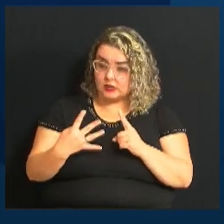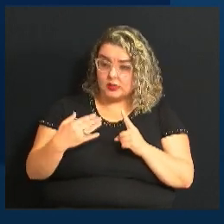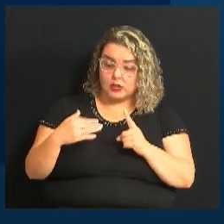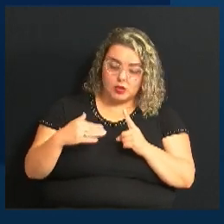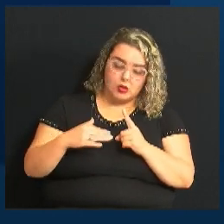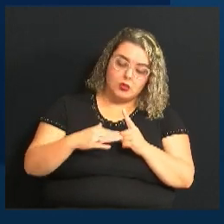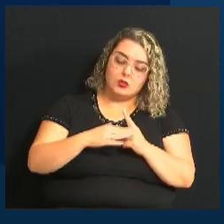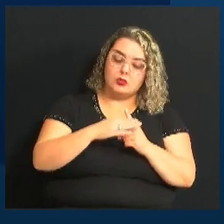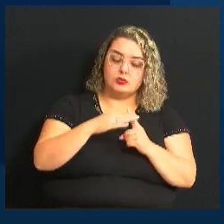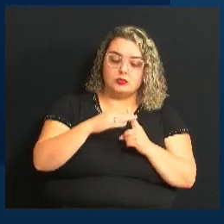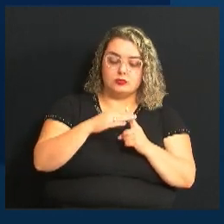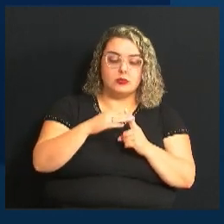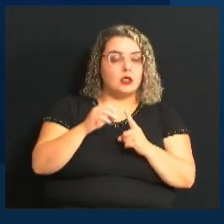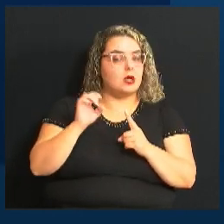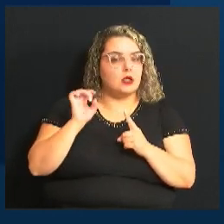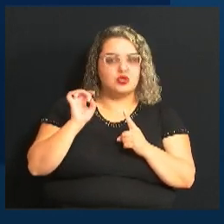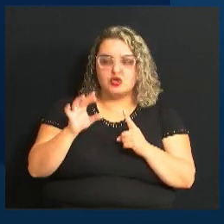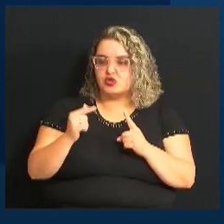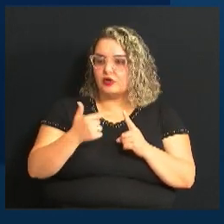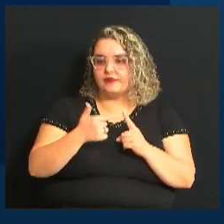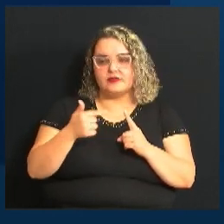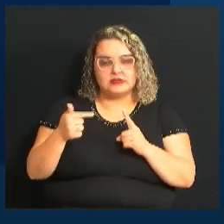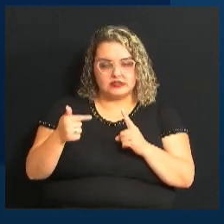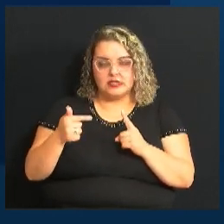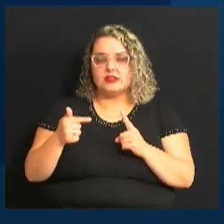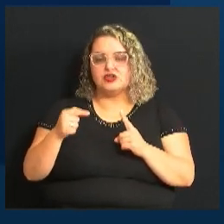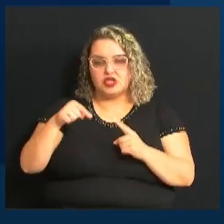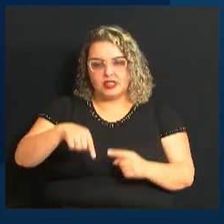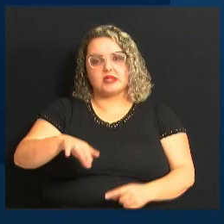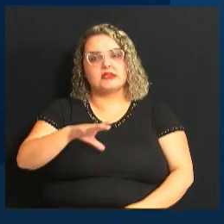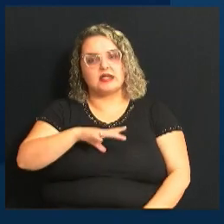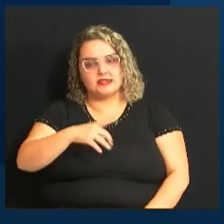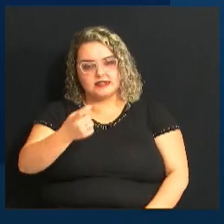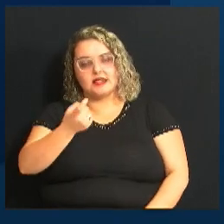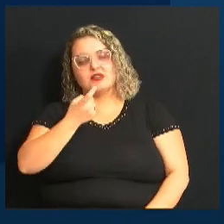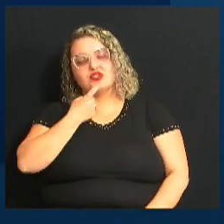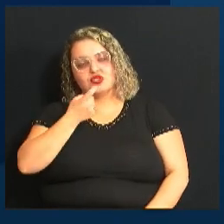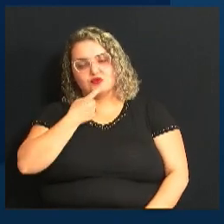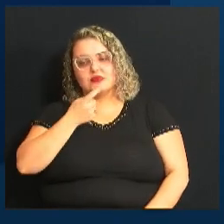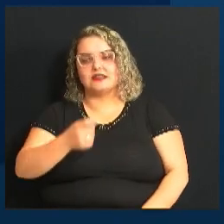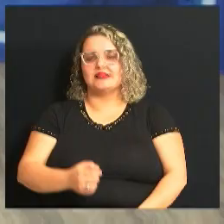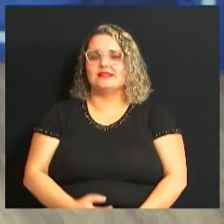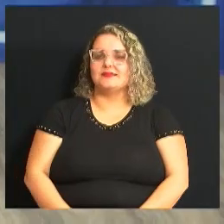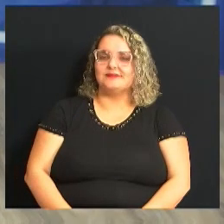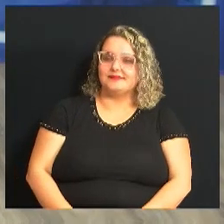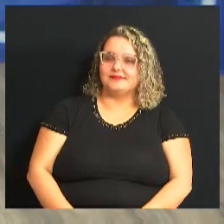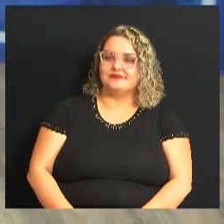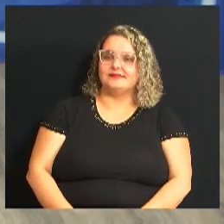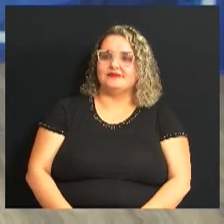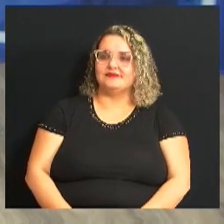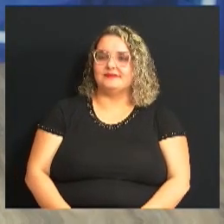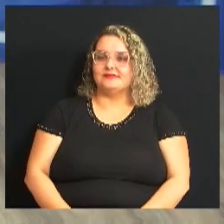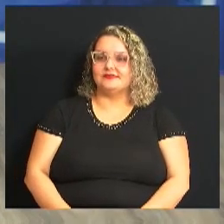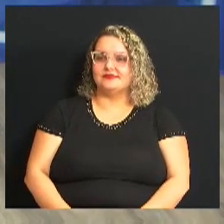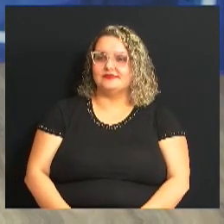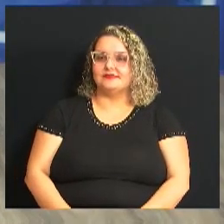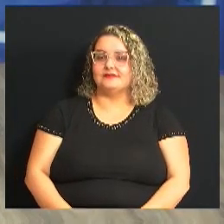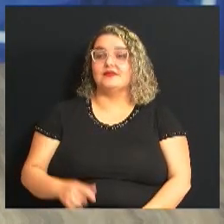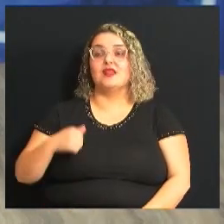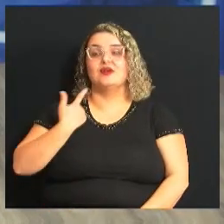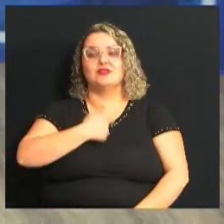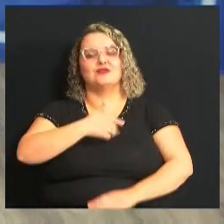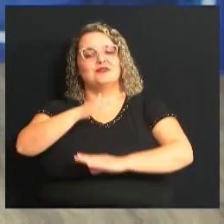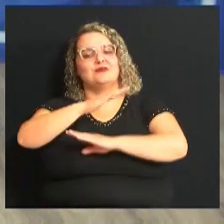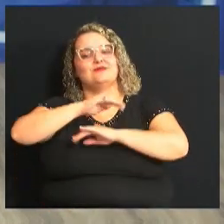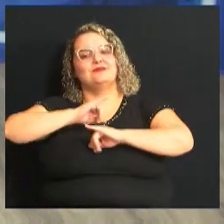a máxima não passa dos 27 graus aqui na cidade de Campinas. O nosso Câmara